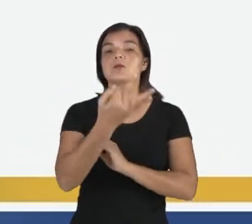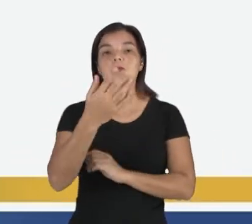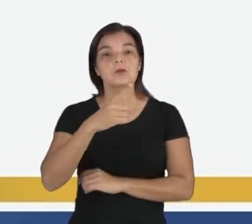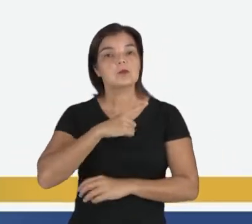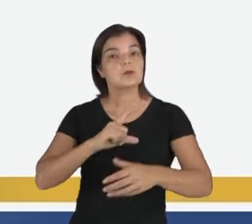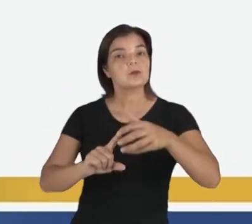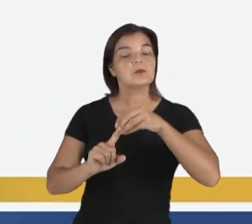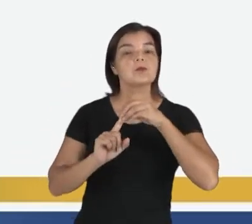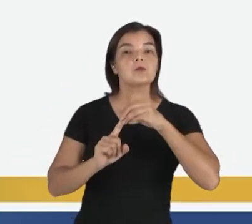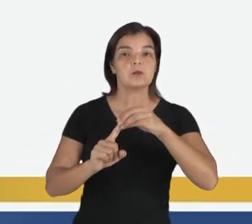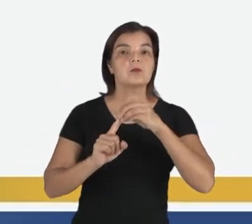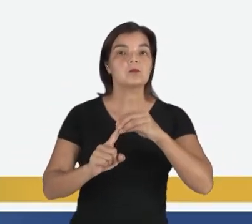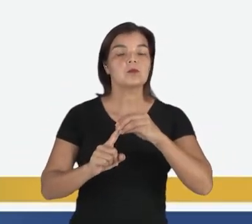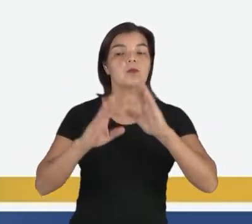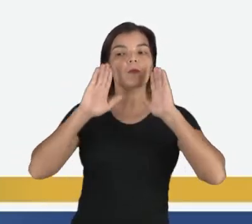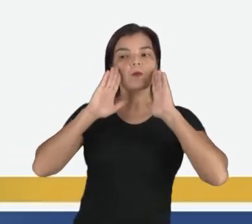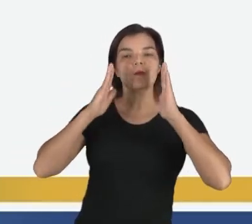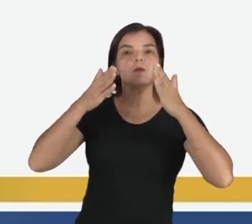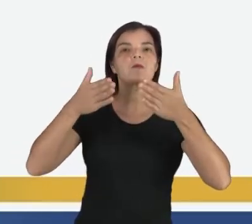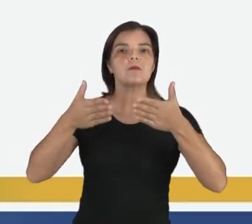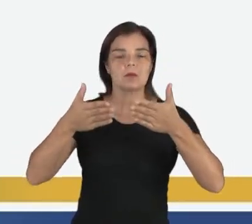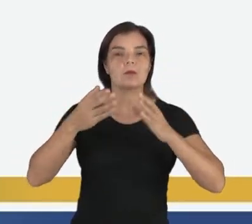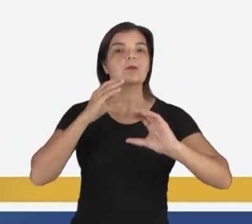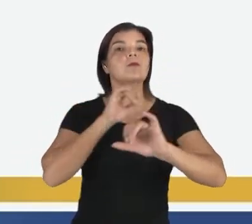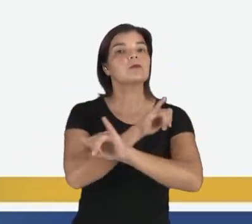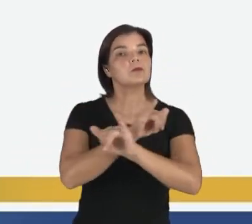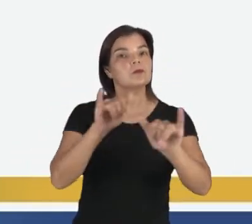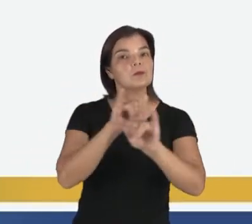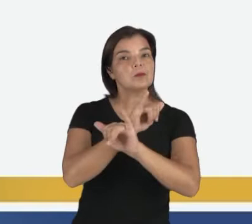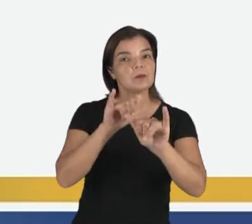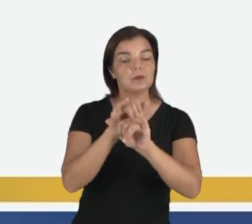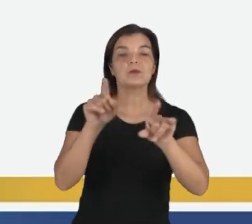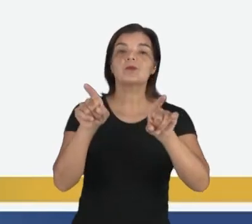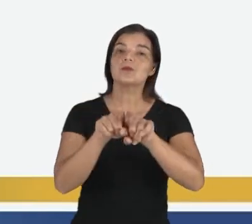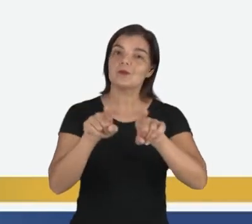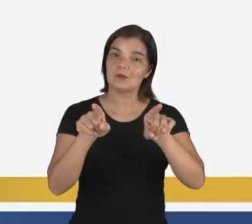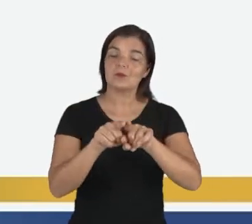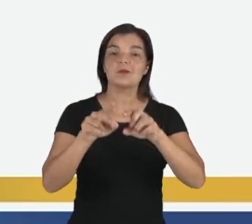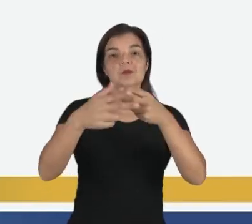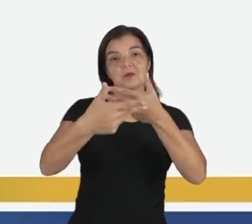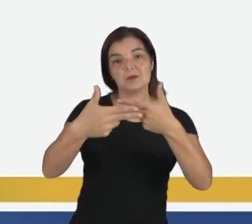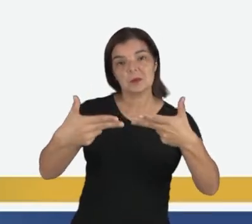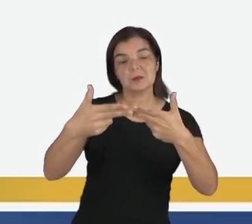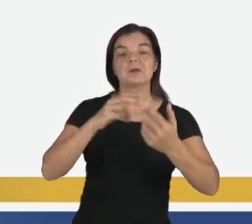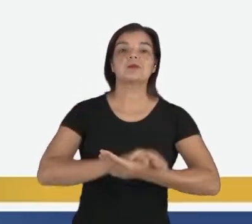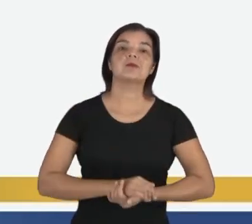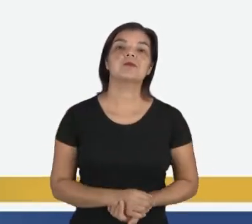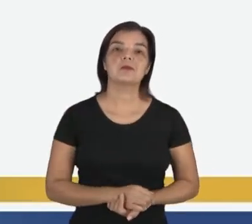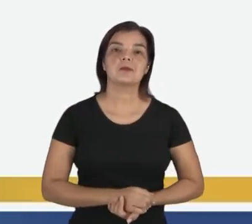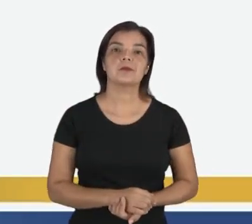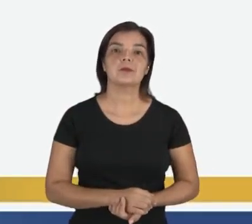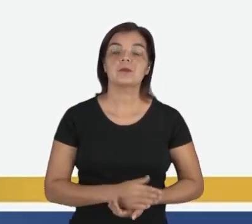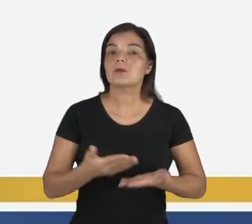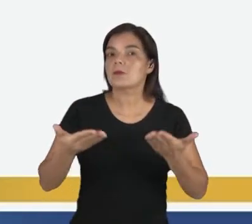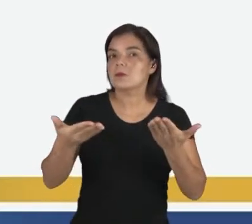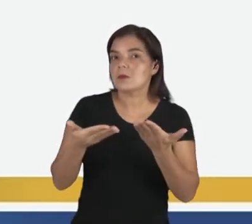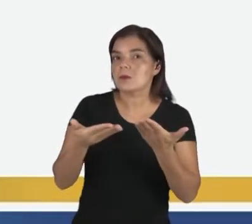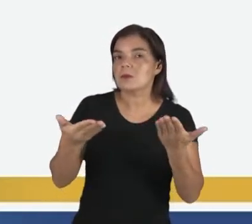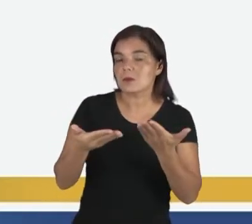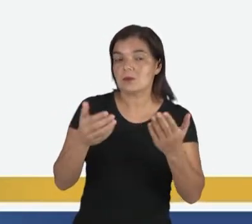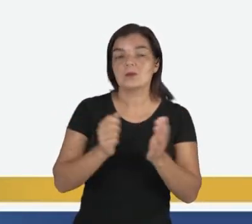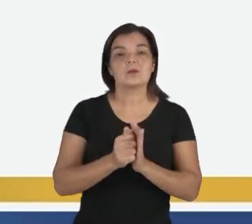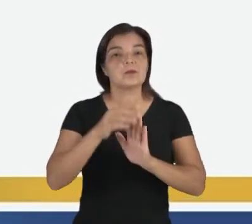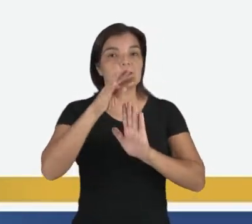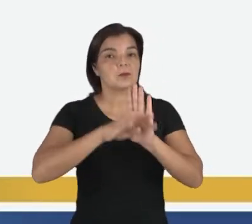o objetivo, o intuito de comunicar e informar sobre algo. Nos dias atuais,